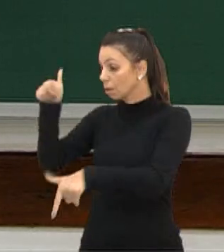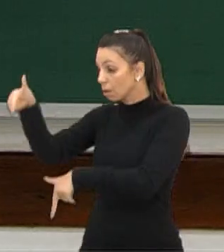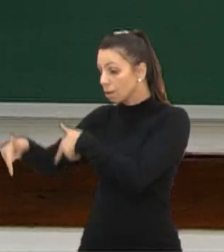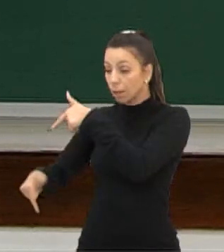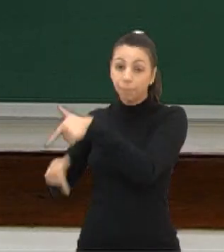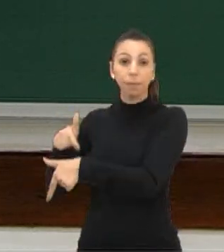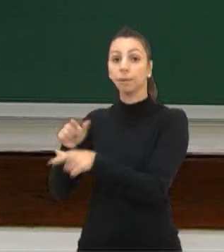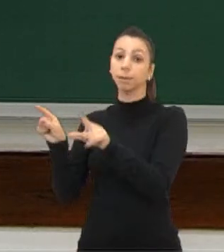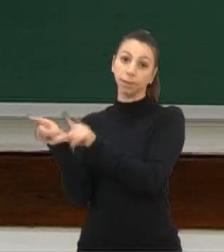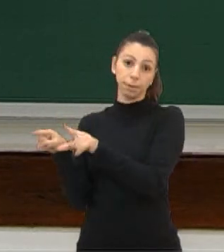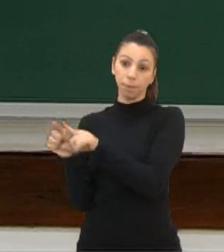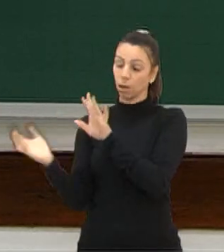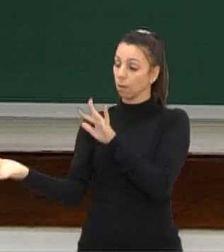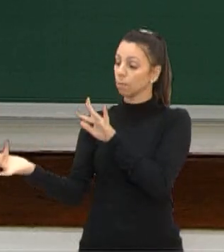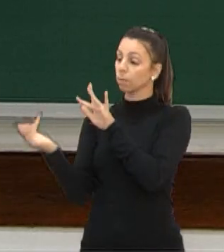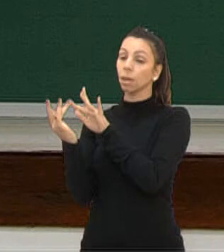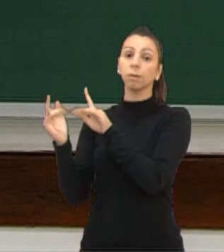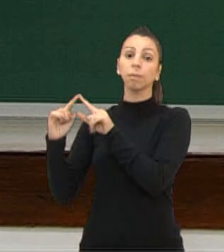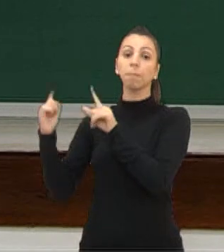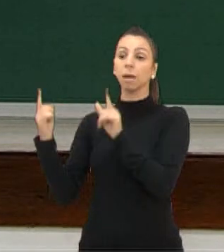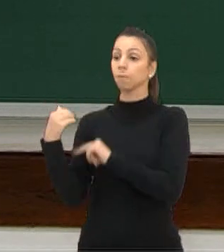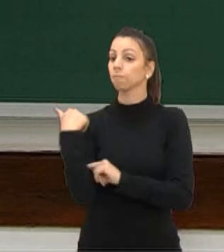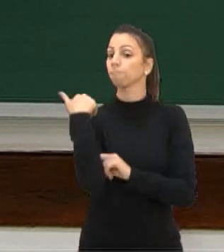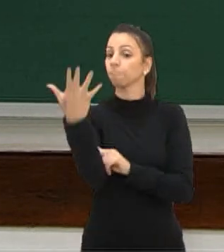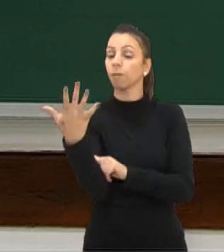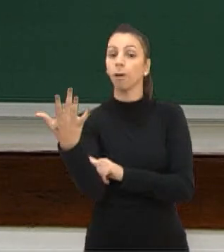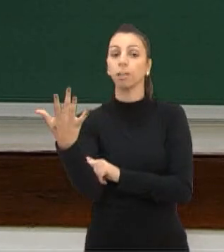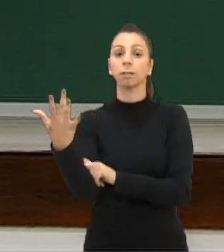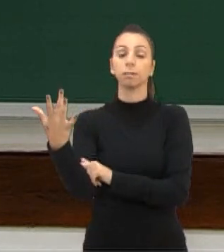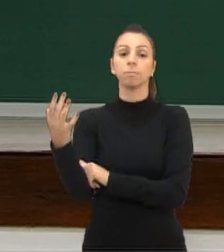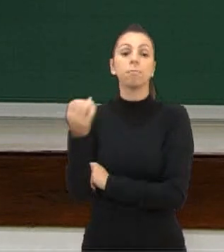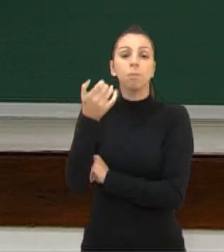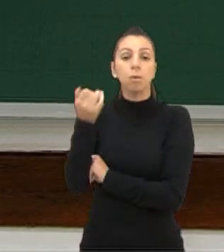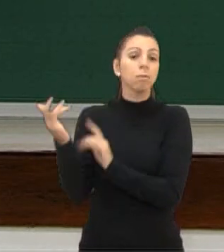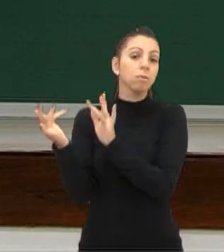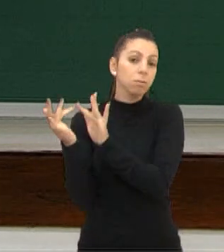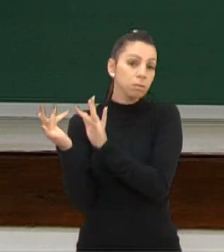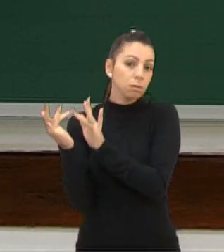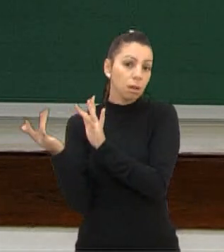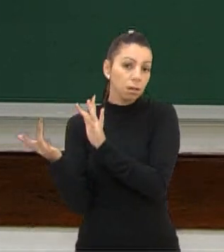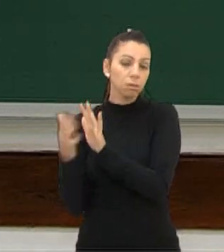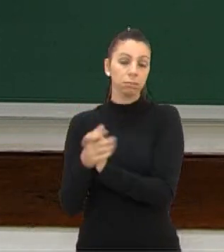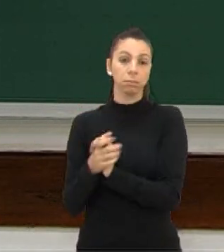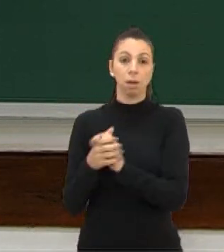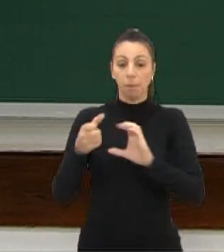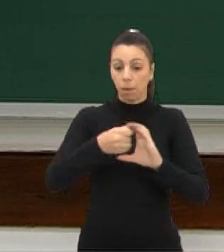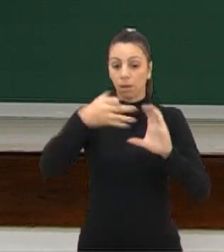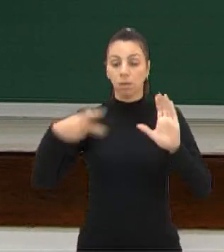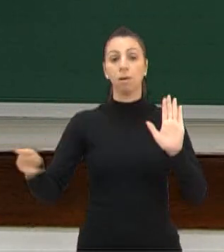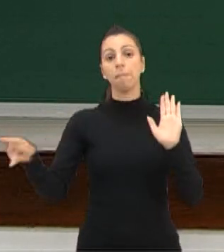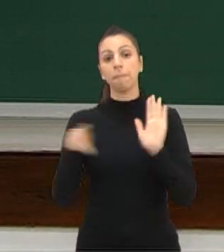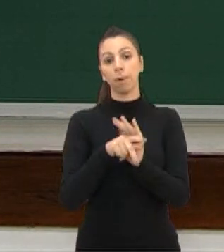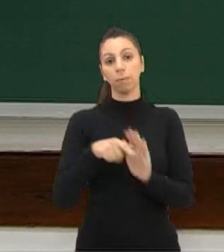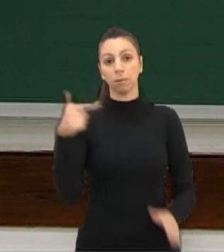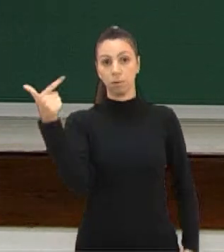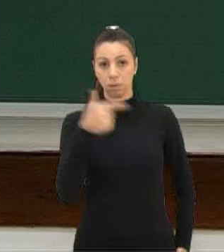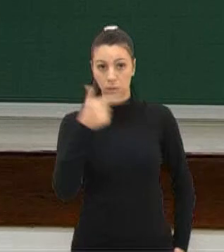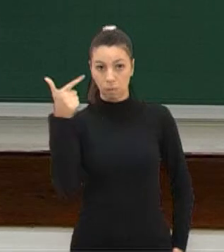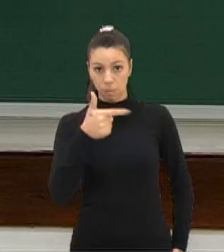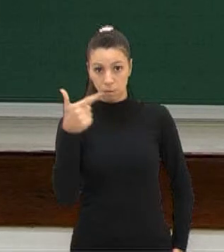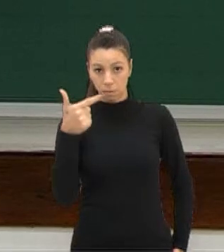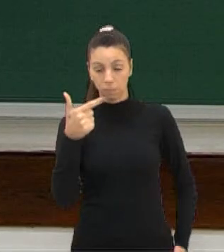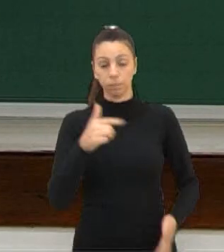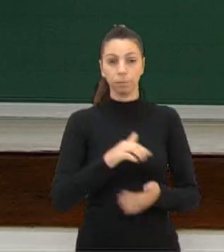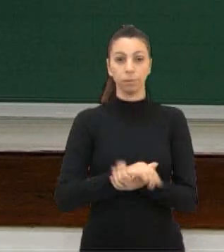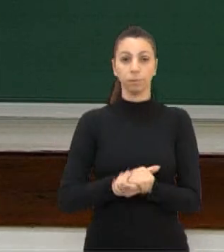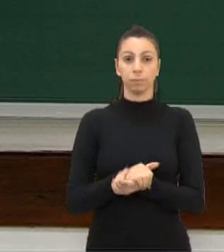constante uma com as outras. Tá ótimo? Essa é uma característica da secundária, né? Há um laço de socialização,